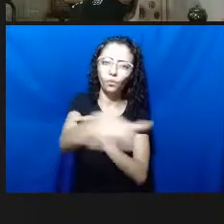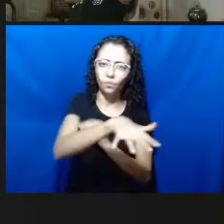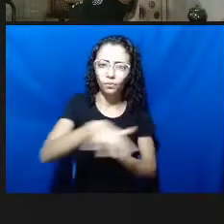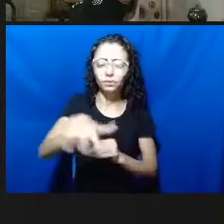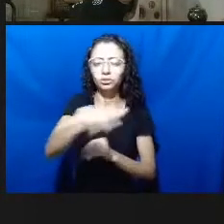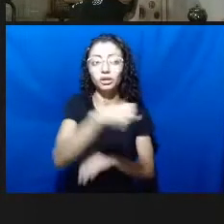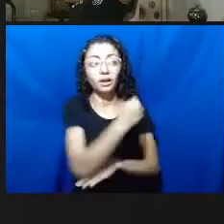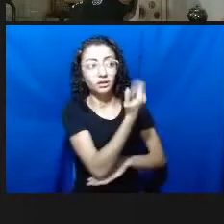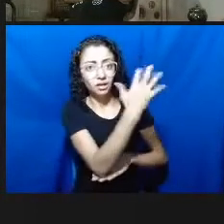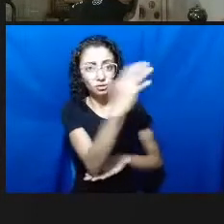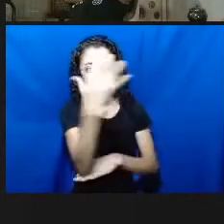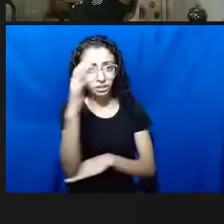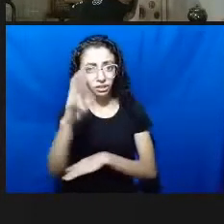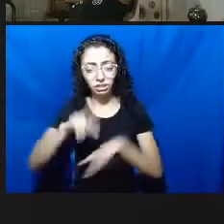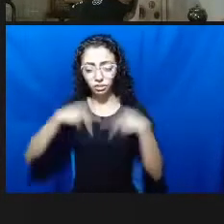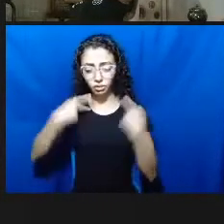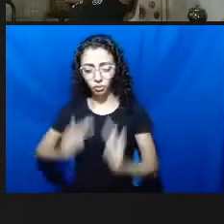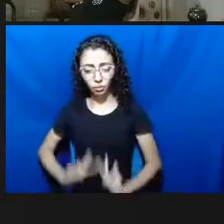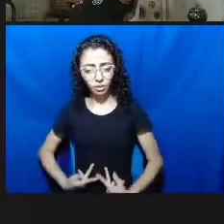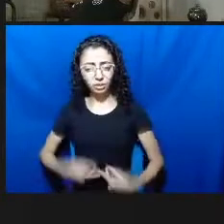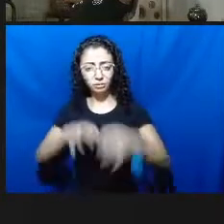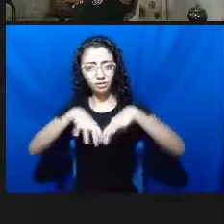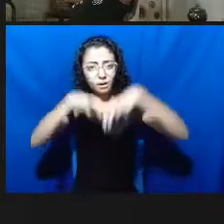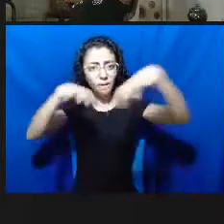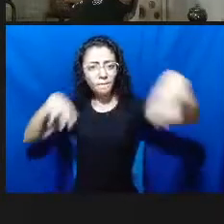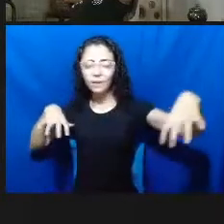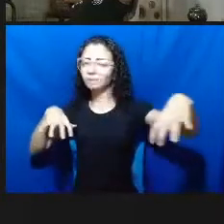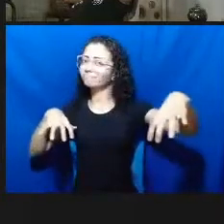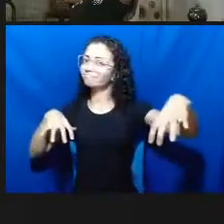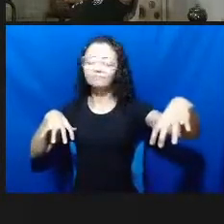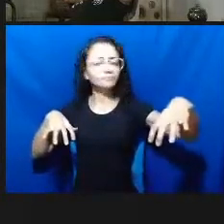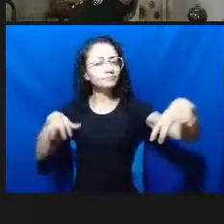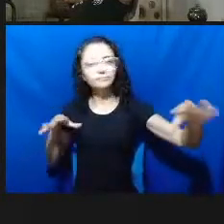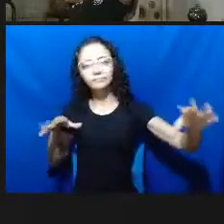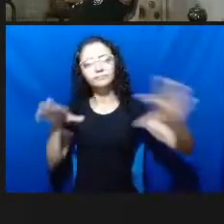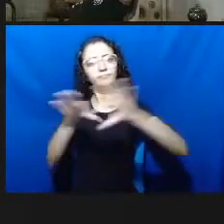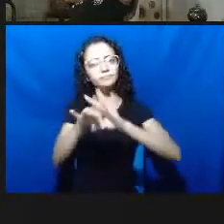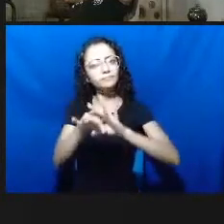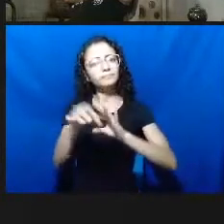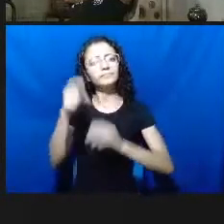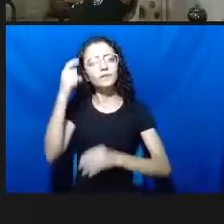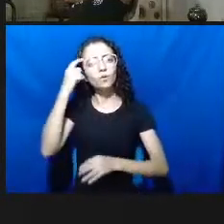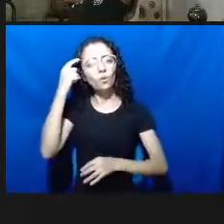são separados, como corpo e mente, como